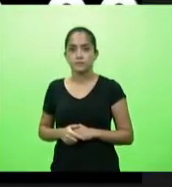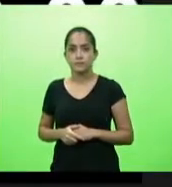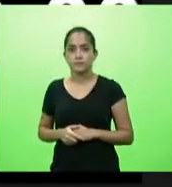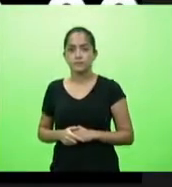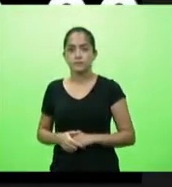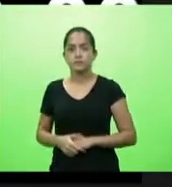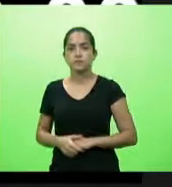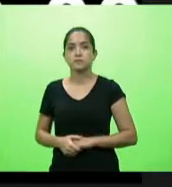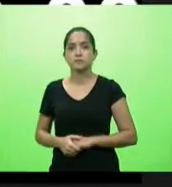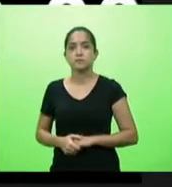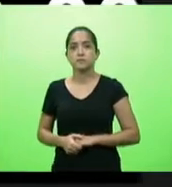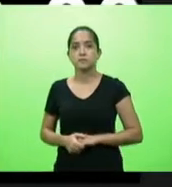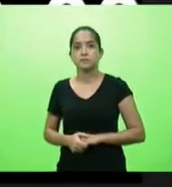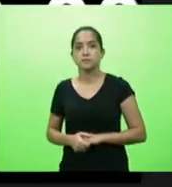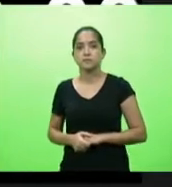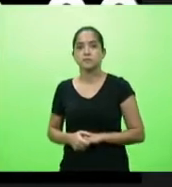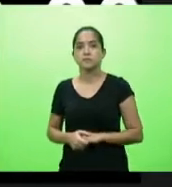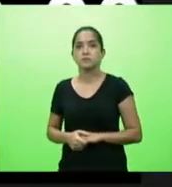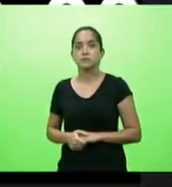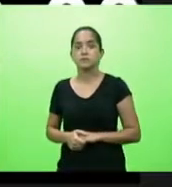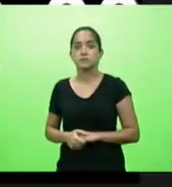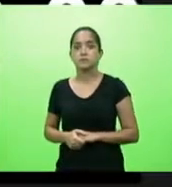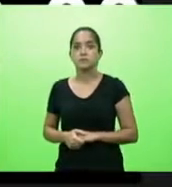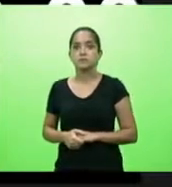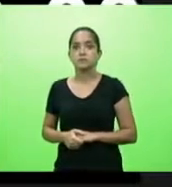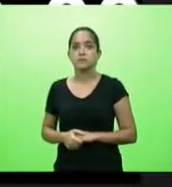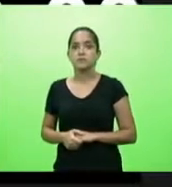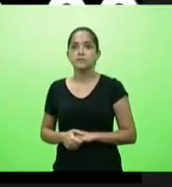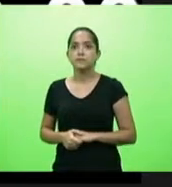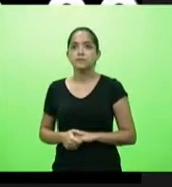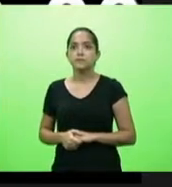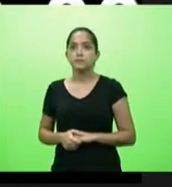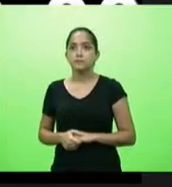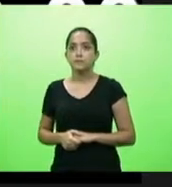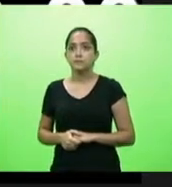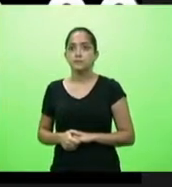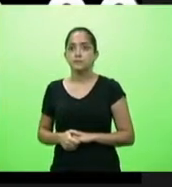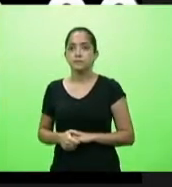Sargento Lima, deputado Sargento Lima, ligue o seu microfone, por favor.